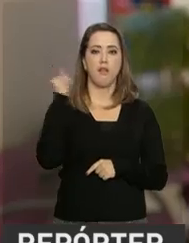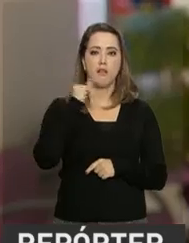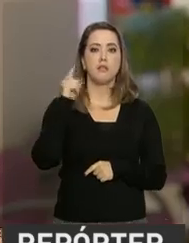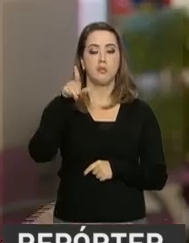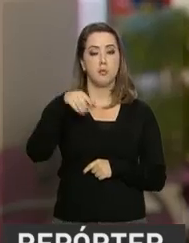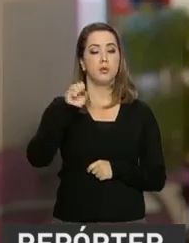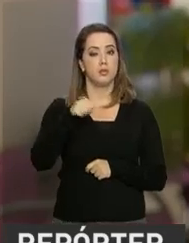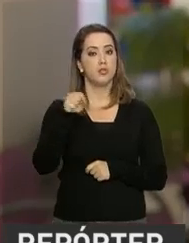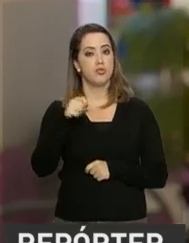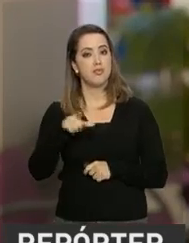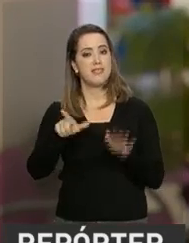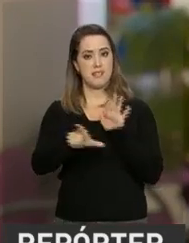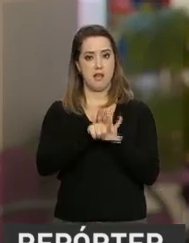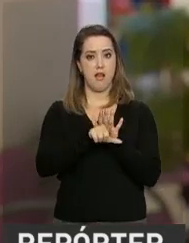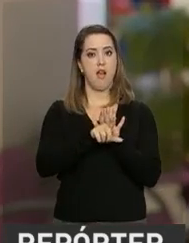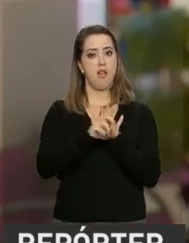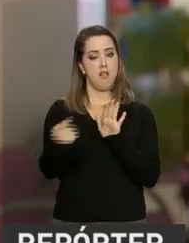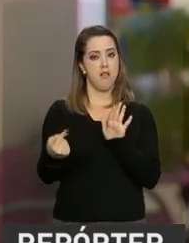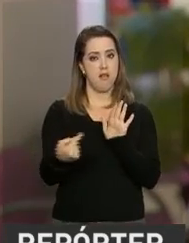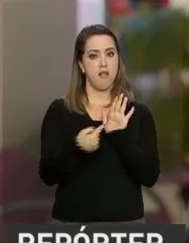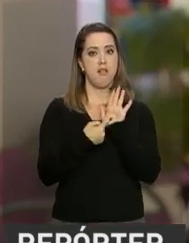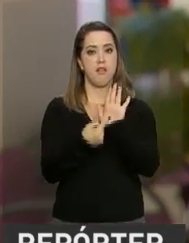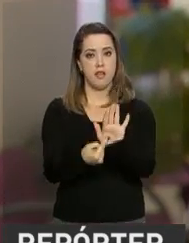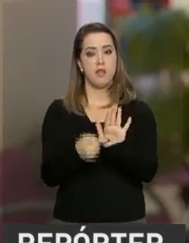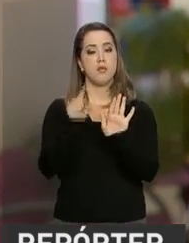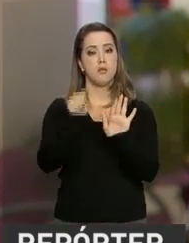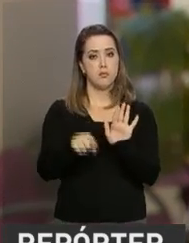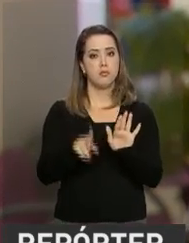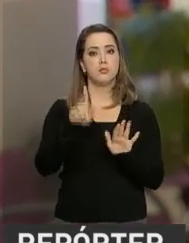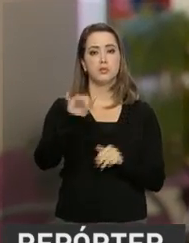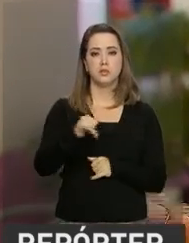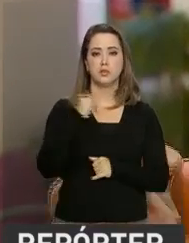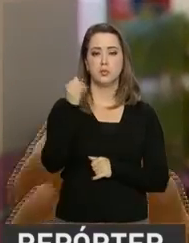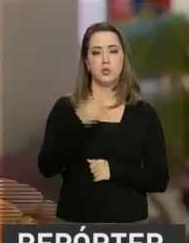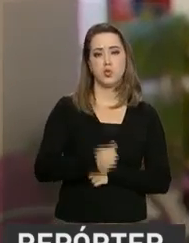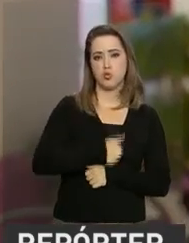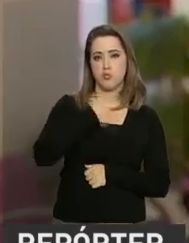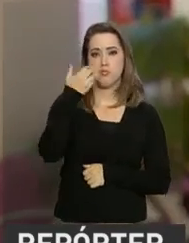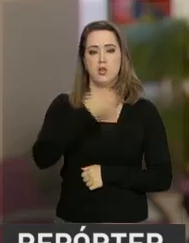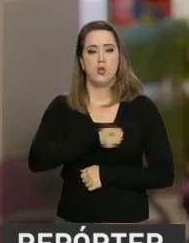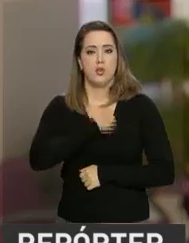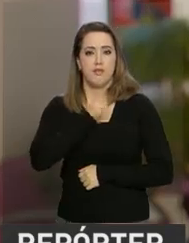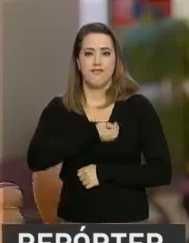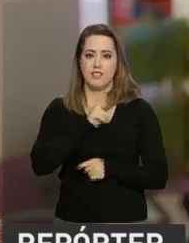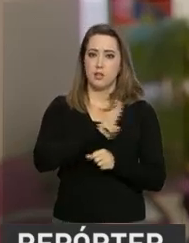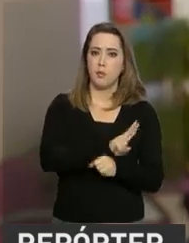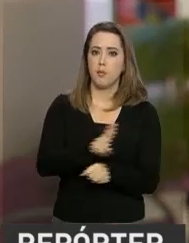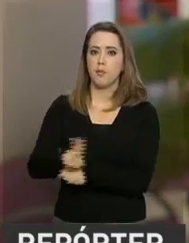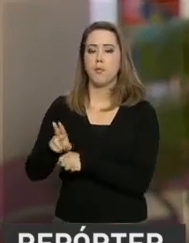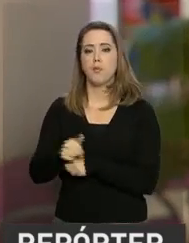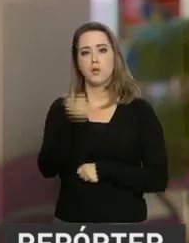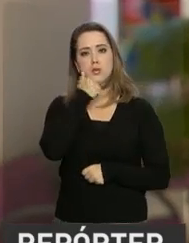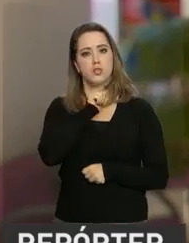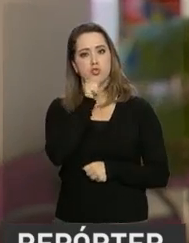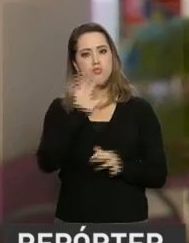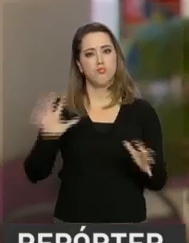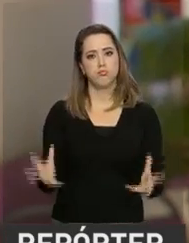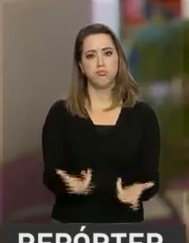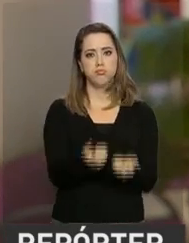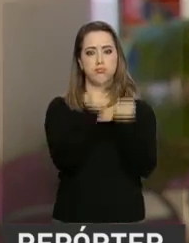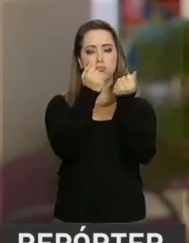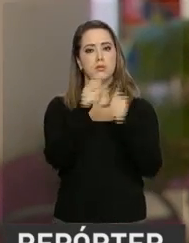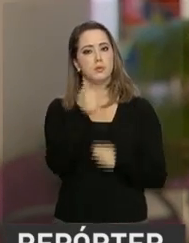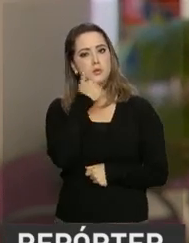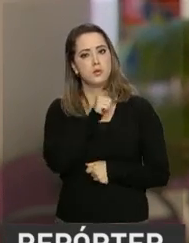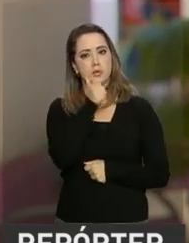e a lei tem trazido uma melhora na condição de vida da mulher uma uma proteção mais efetiva o empoderamento e resguardando e